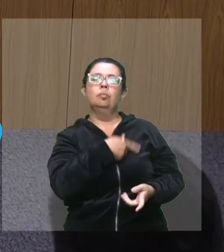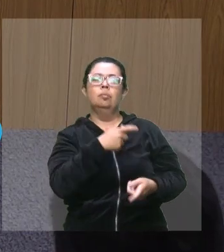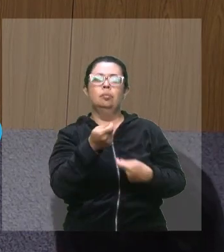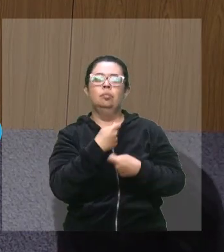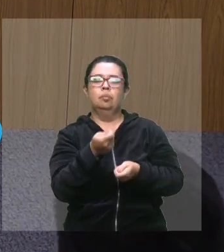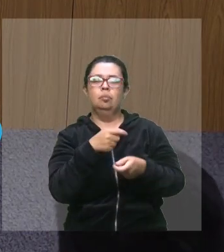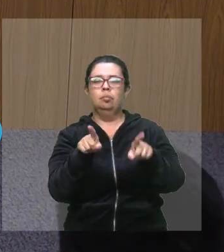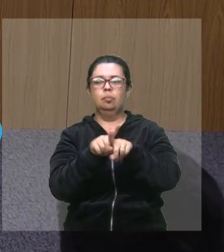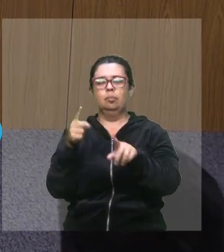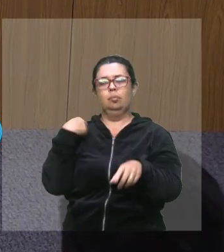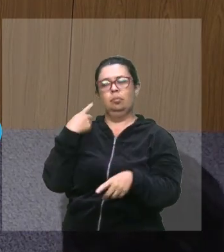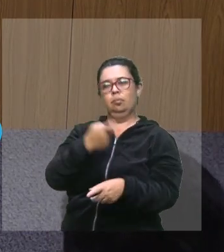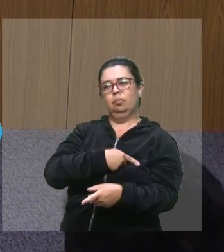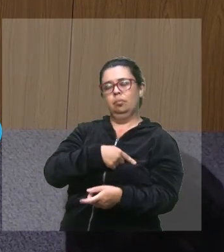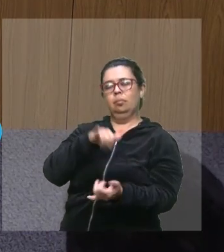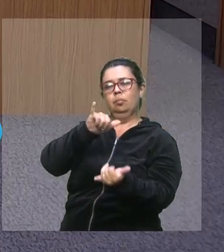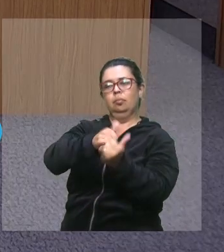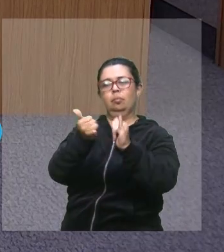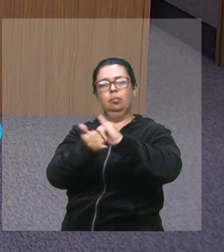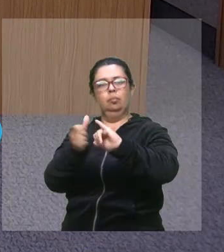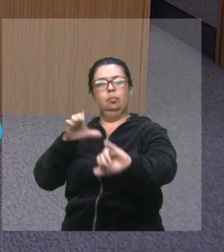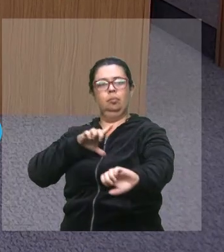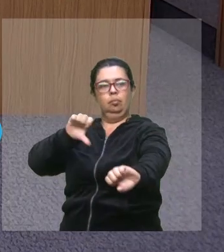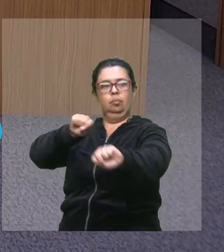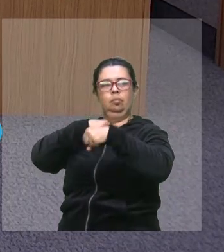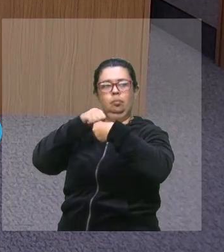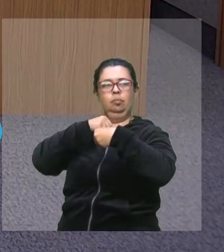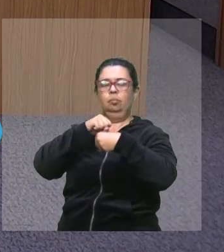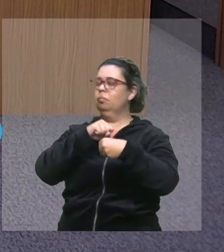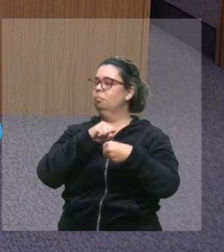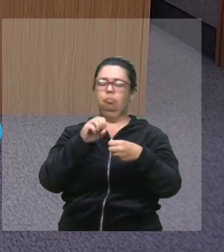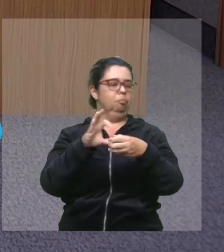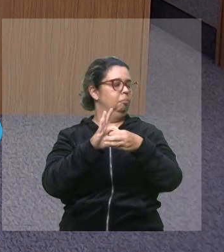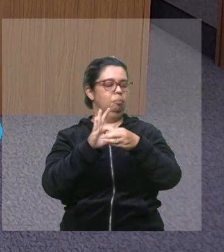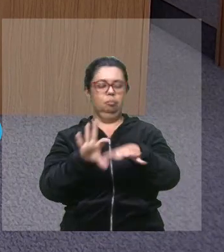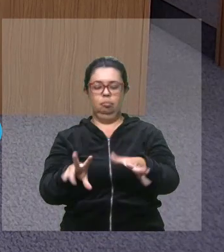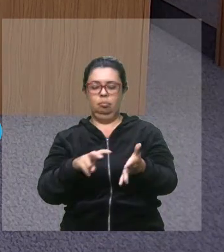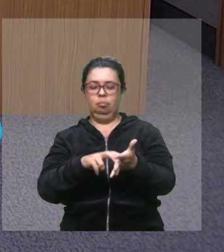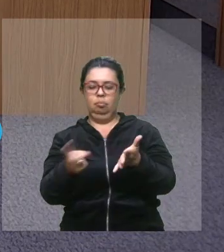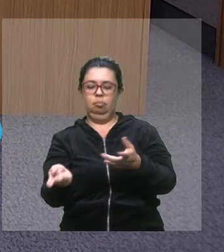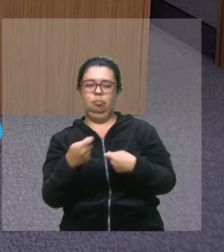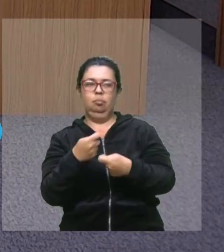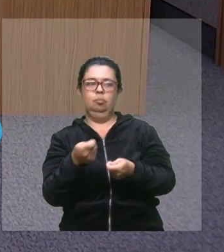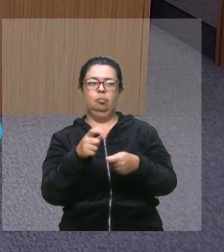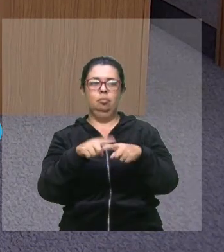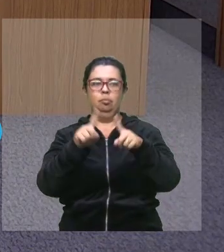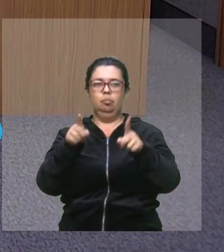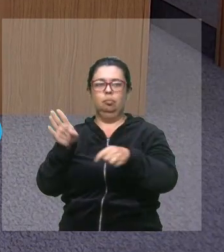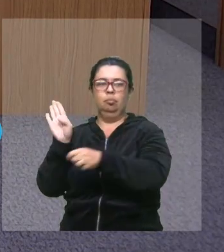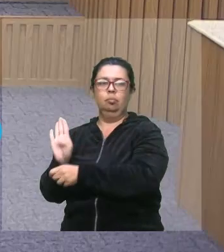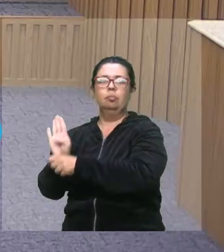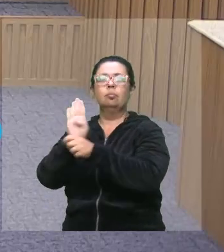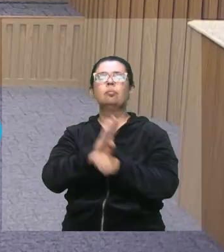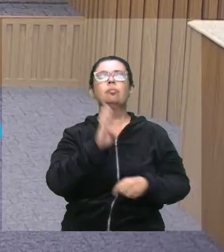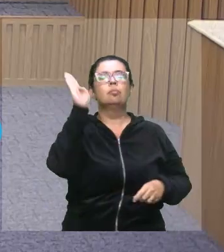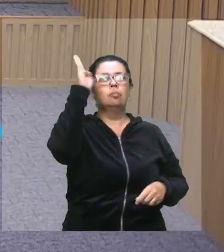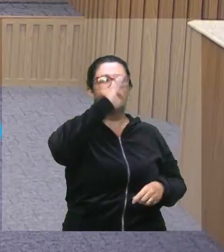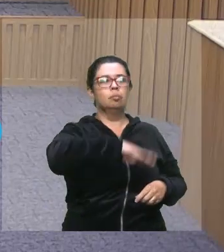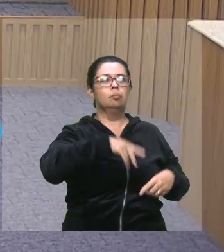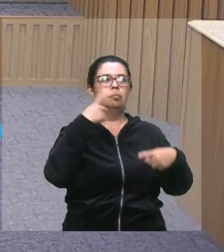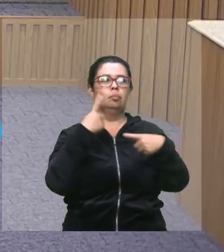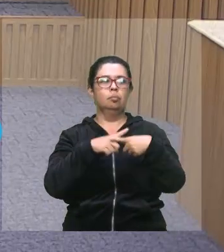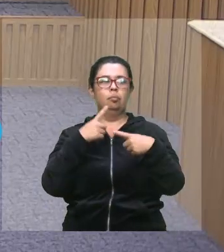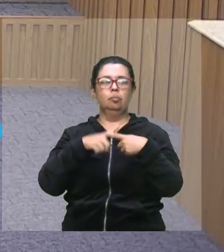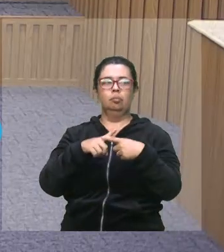nossas dívidas, assim como nós perdoamos os nossos devedores. E não nos deixe cair em tentação, mas nos livre do